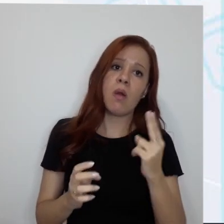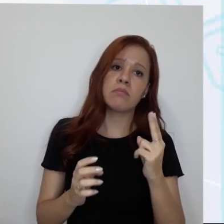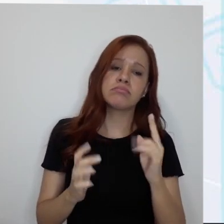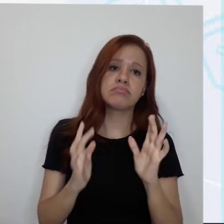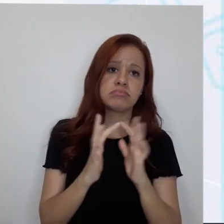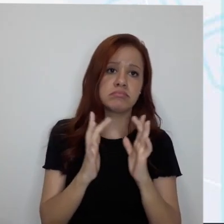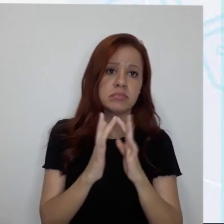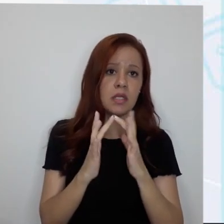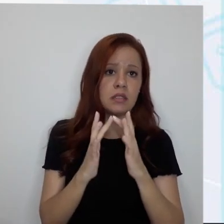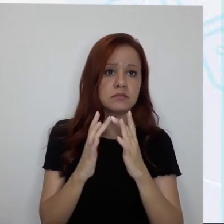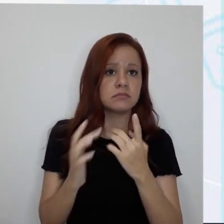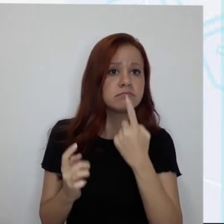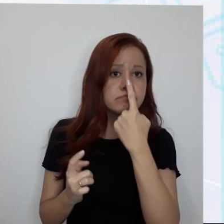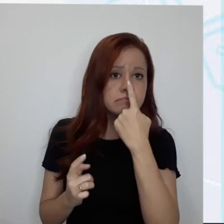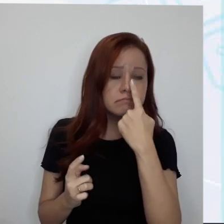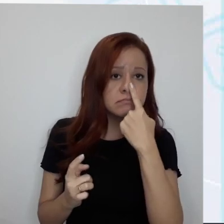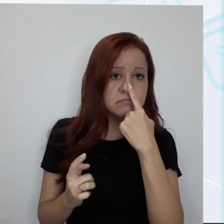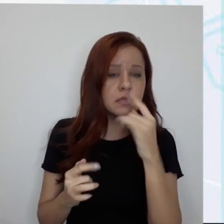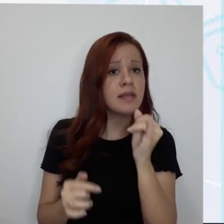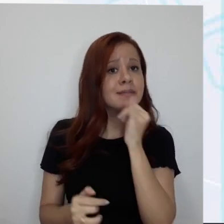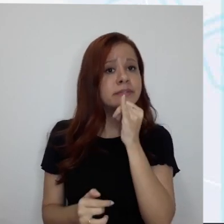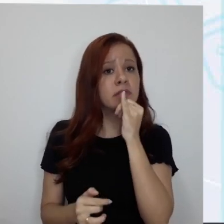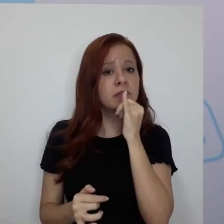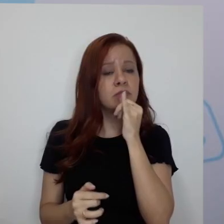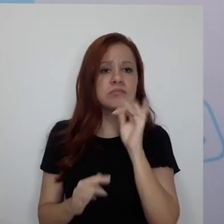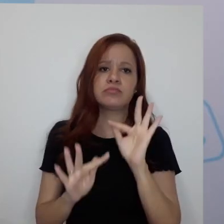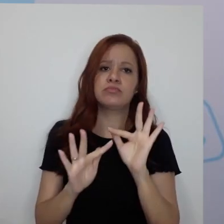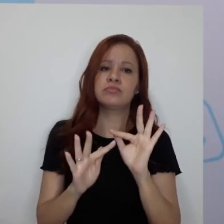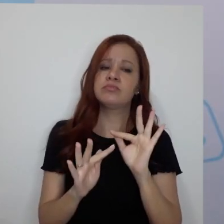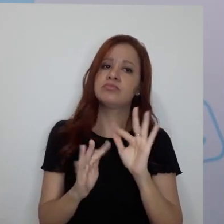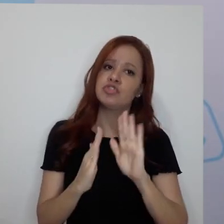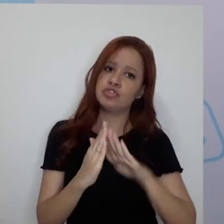íntimos. A exemplo, nós temos a nossa escola.